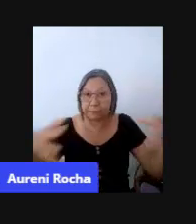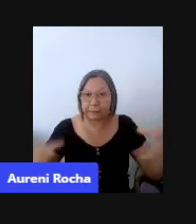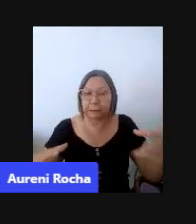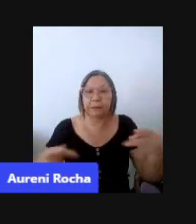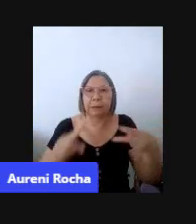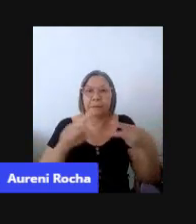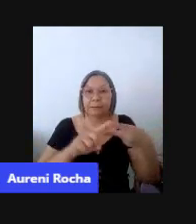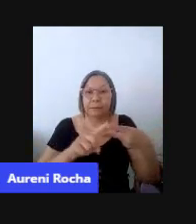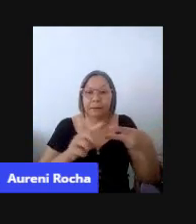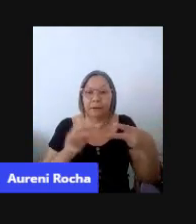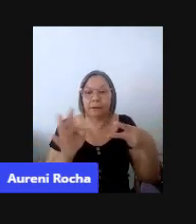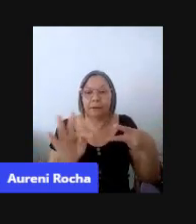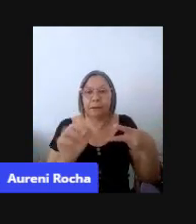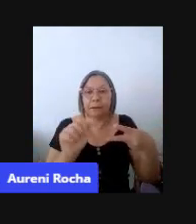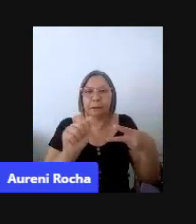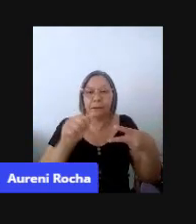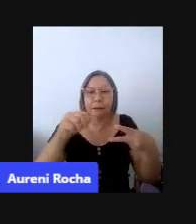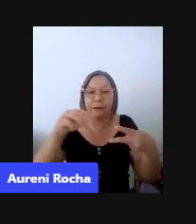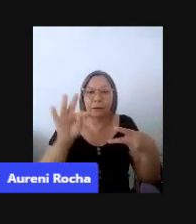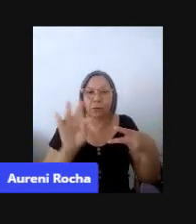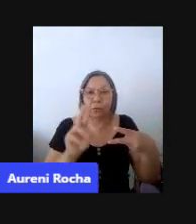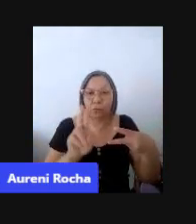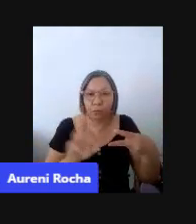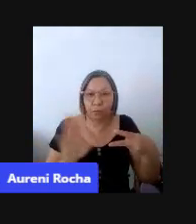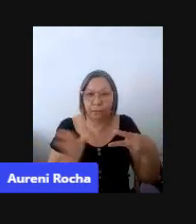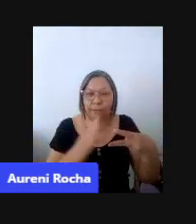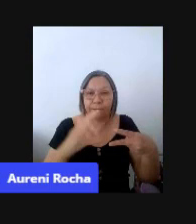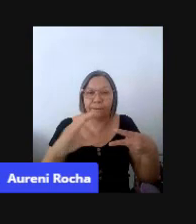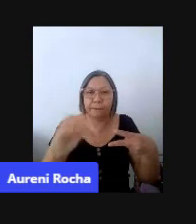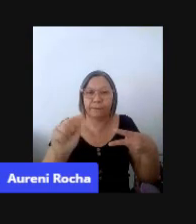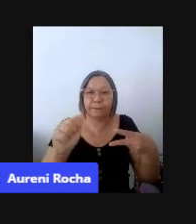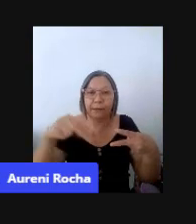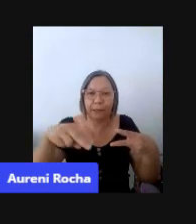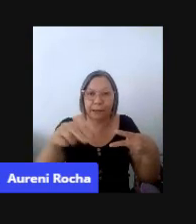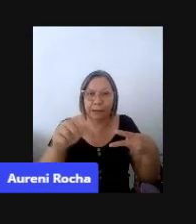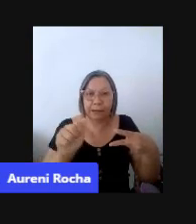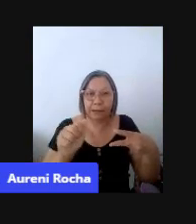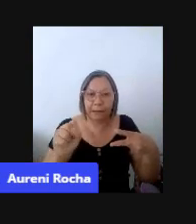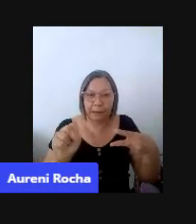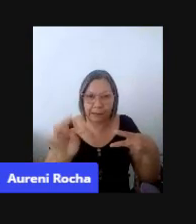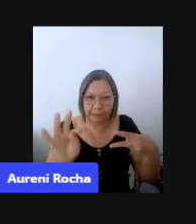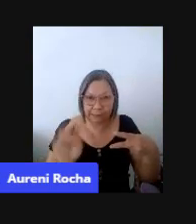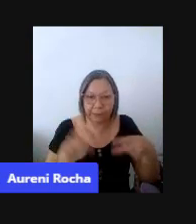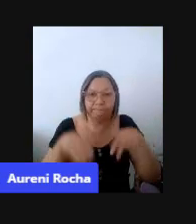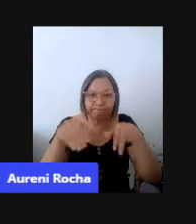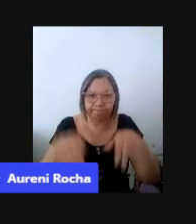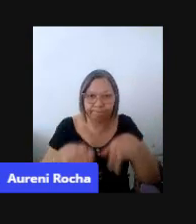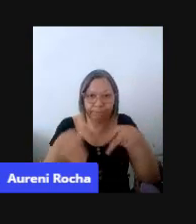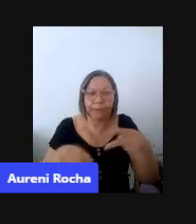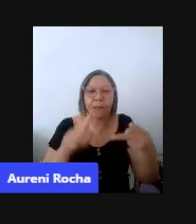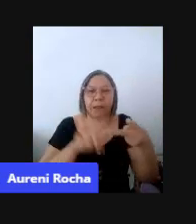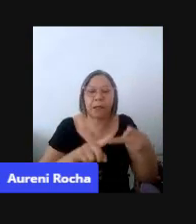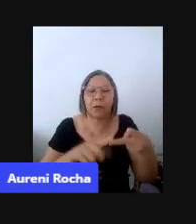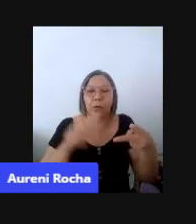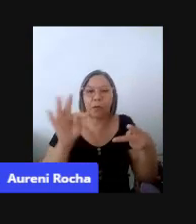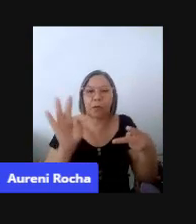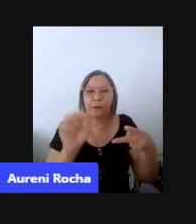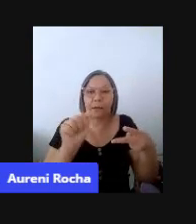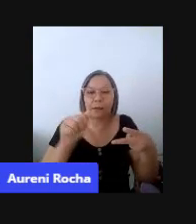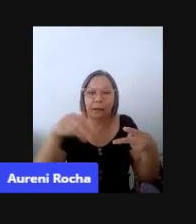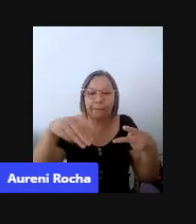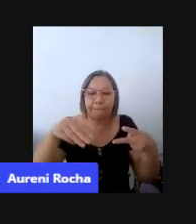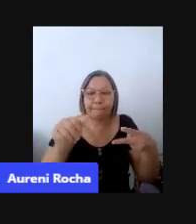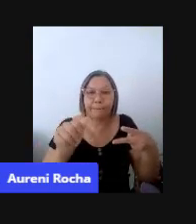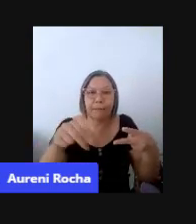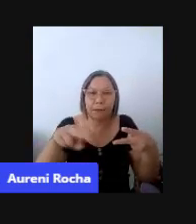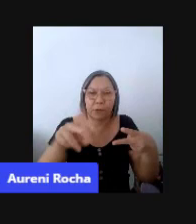o tamanduá-bandeira. E nossa ONG, o ICAS, trabalha com essas duas espécies. Eu vou começar falando para vocês